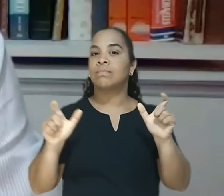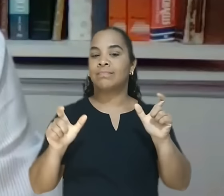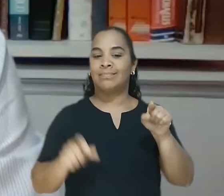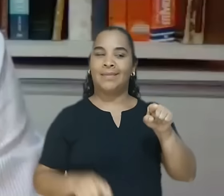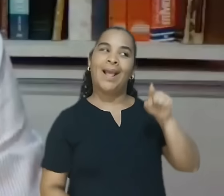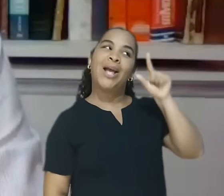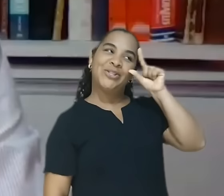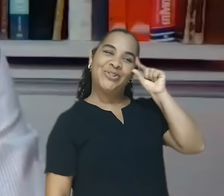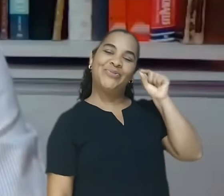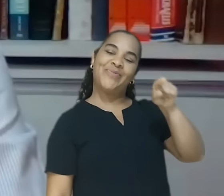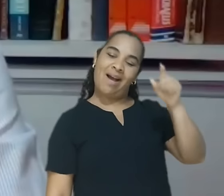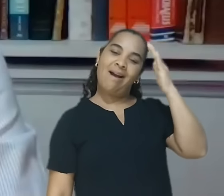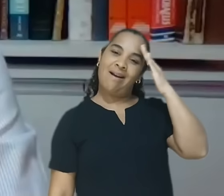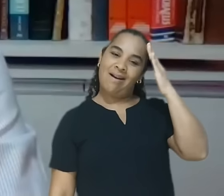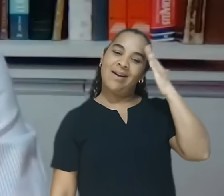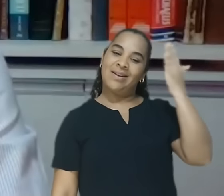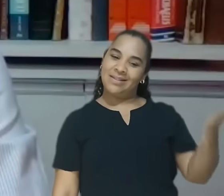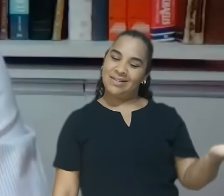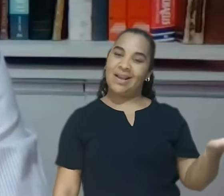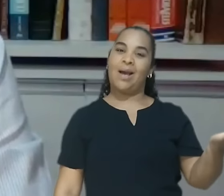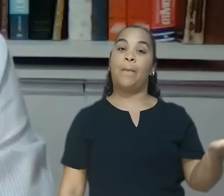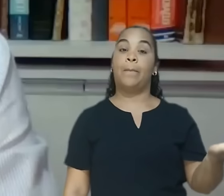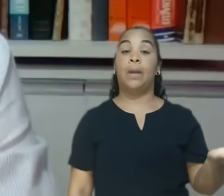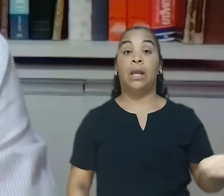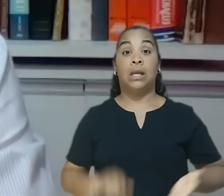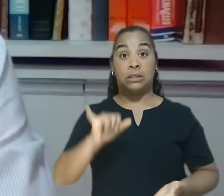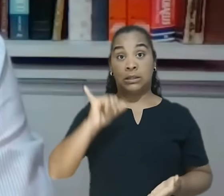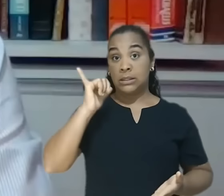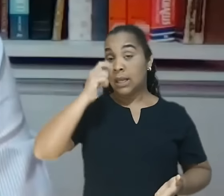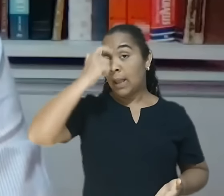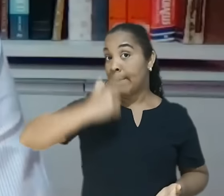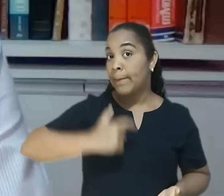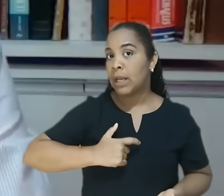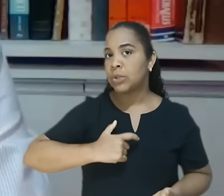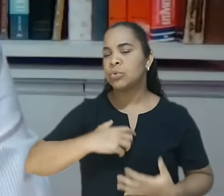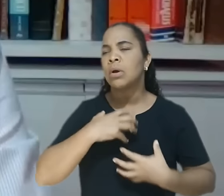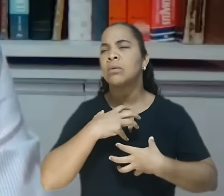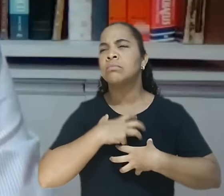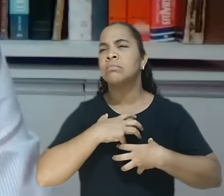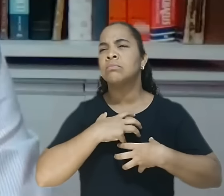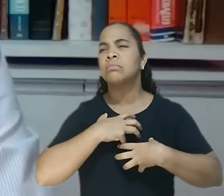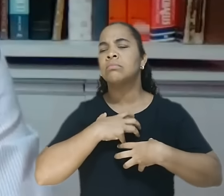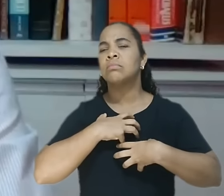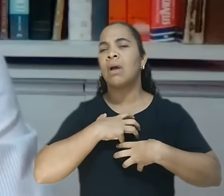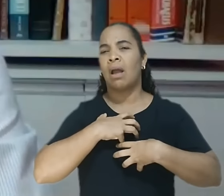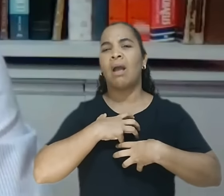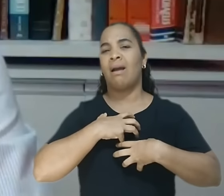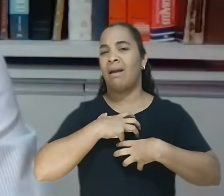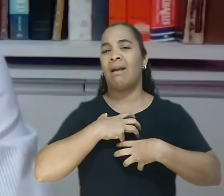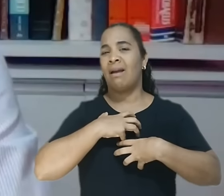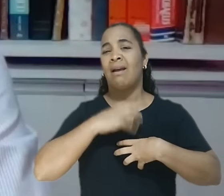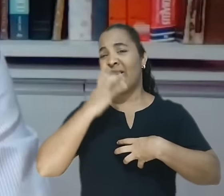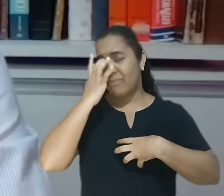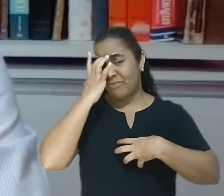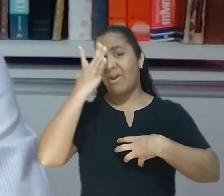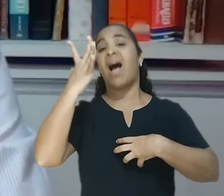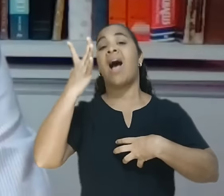muito bem disso Que as pessoas Que têm um pouco De sensibilidade São facilmente Sintonizadas